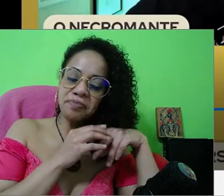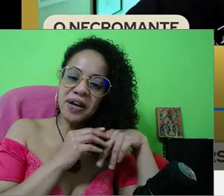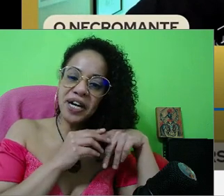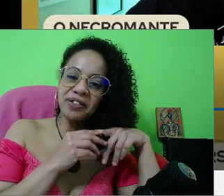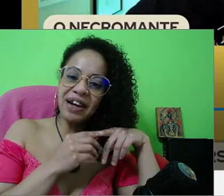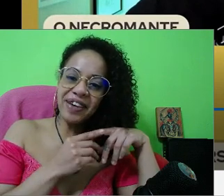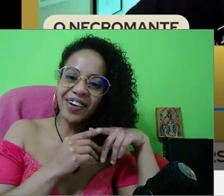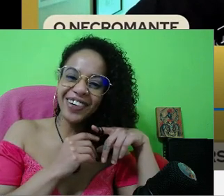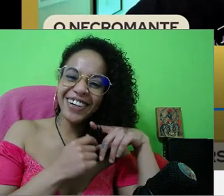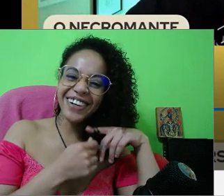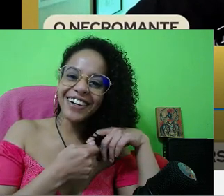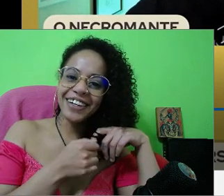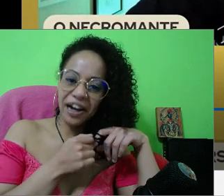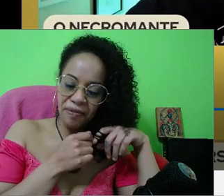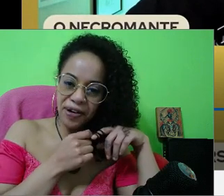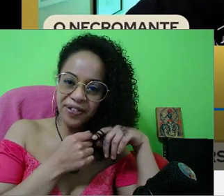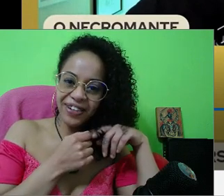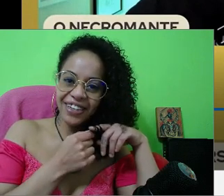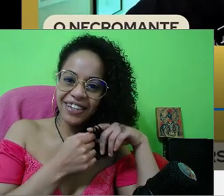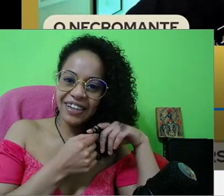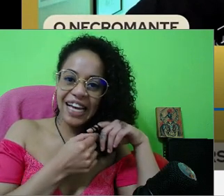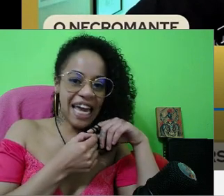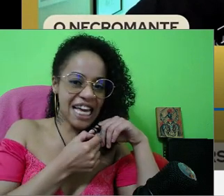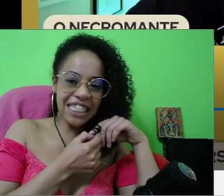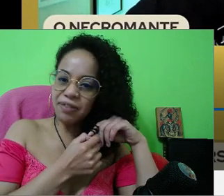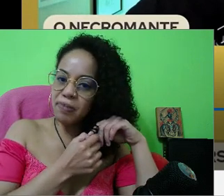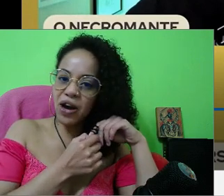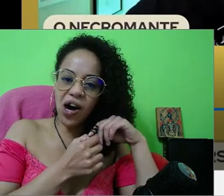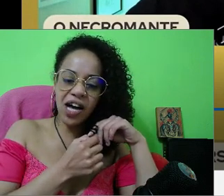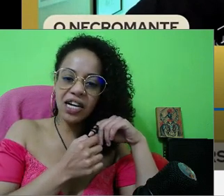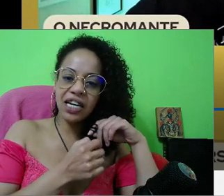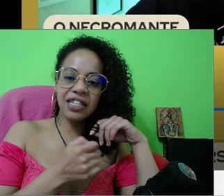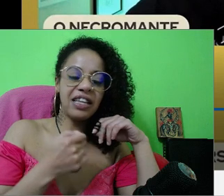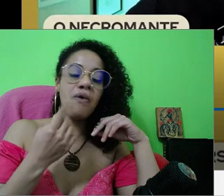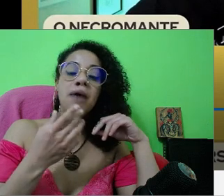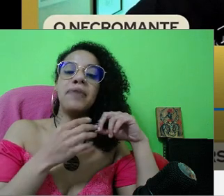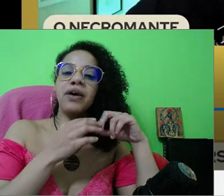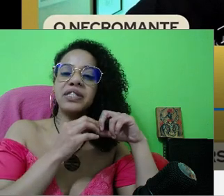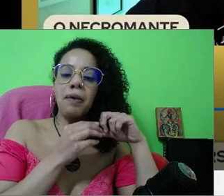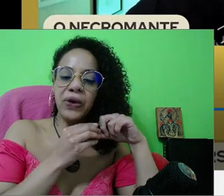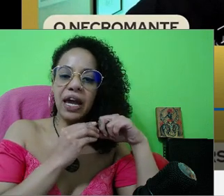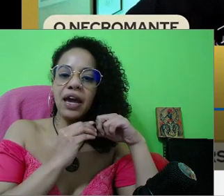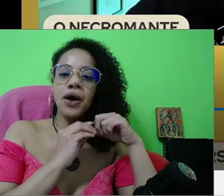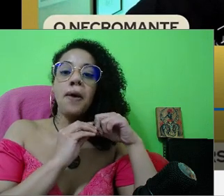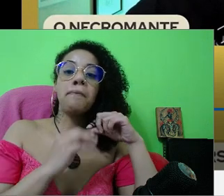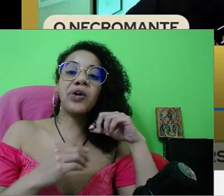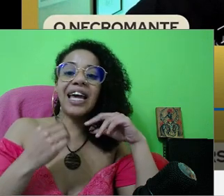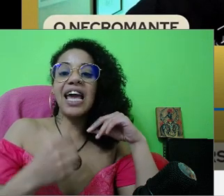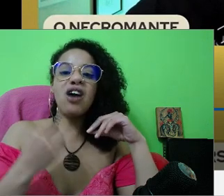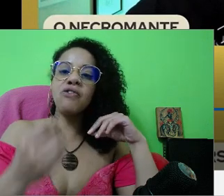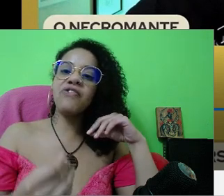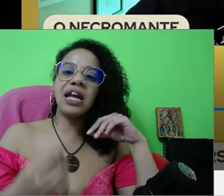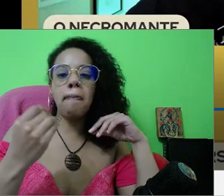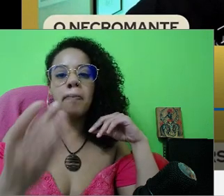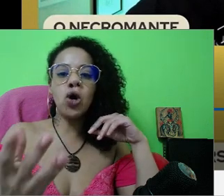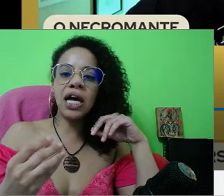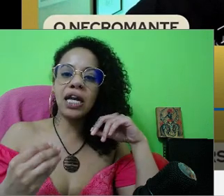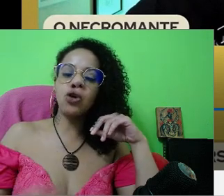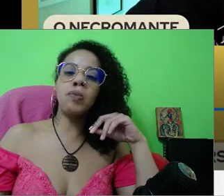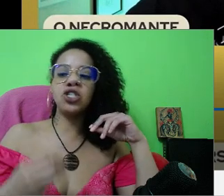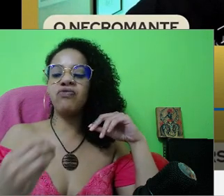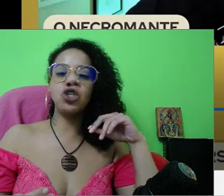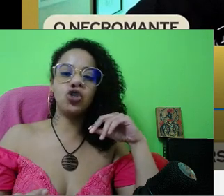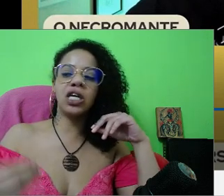esse bo não é meu tá bom esse bo não é meu sabe porque porque eu não falei